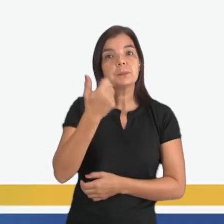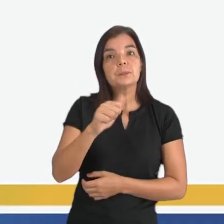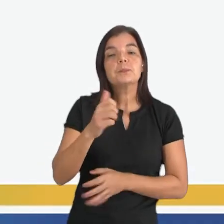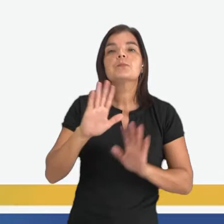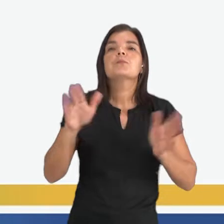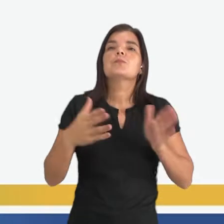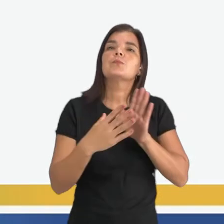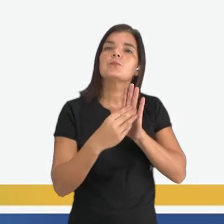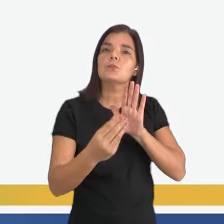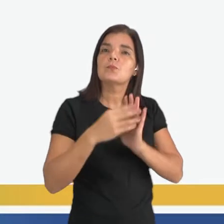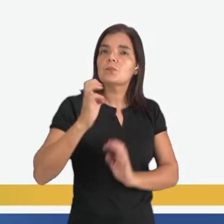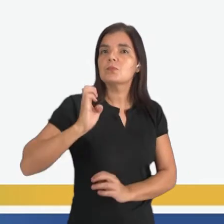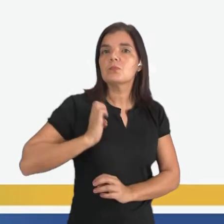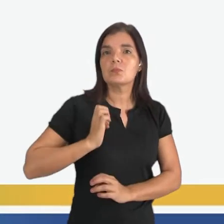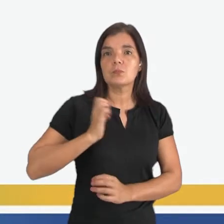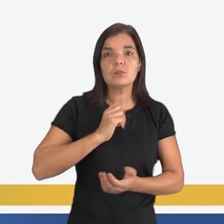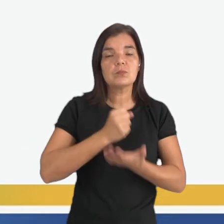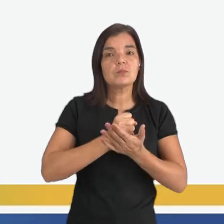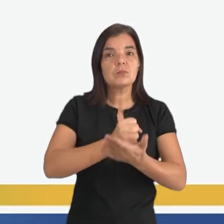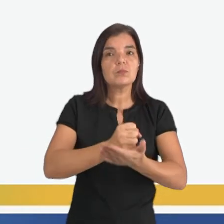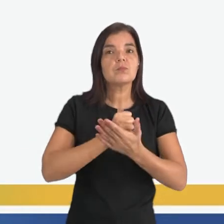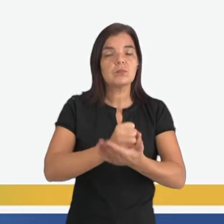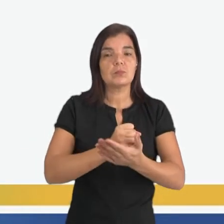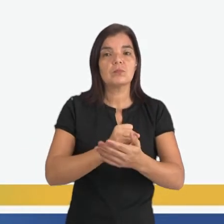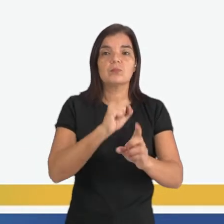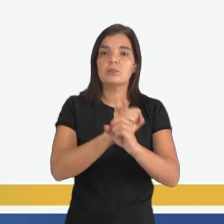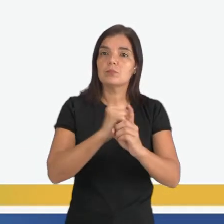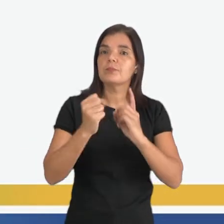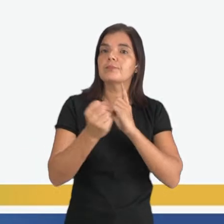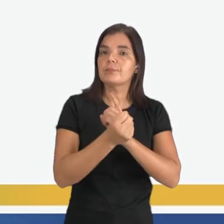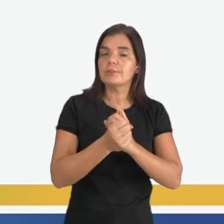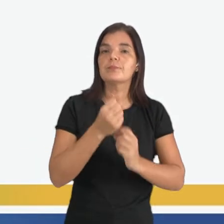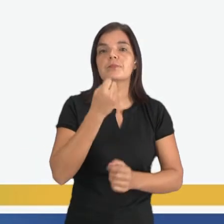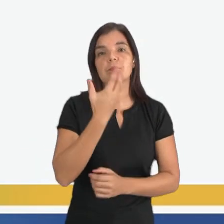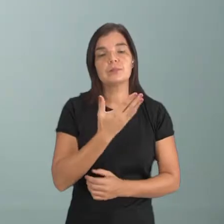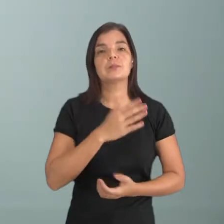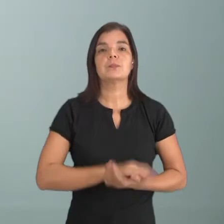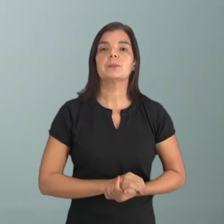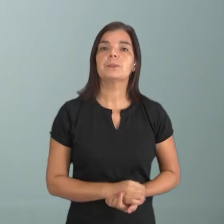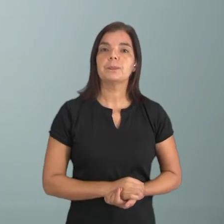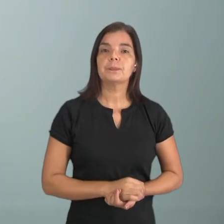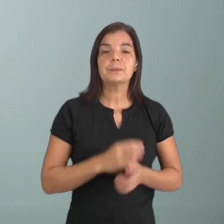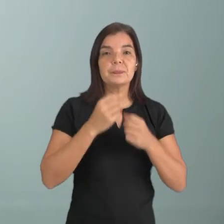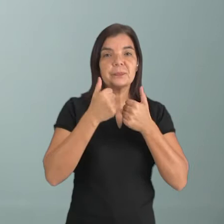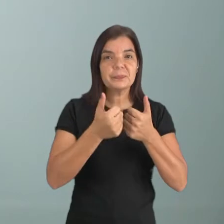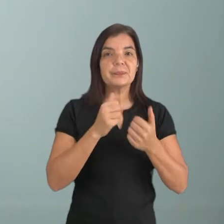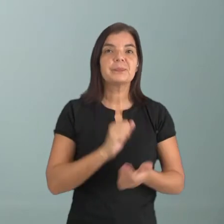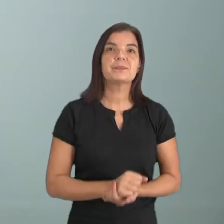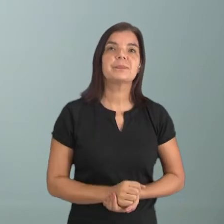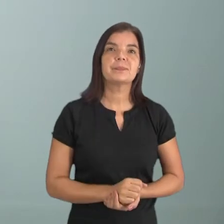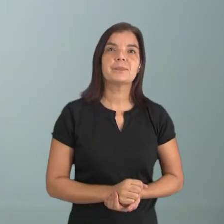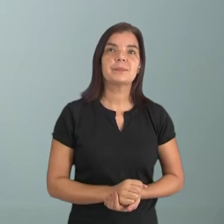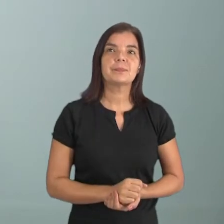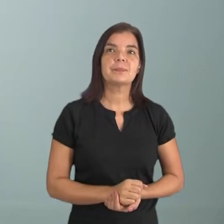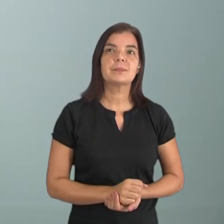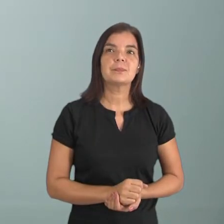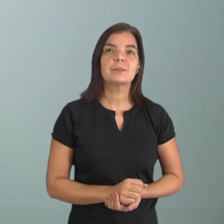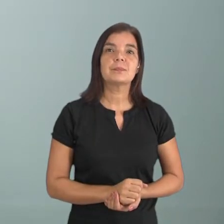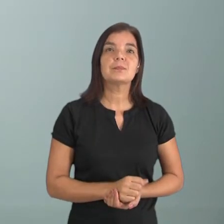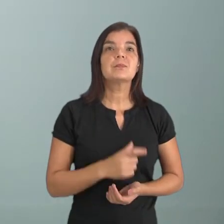o modelo ético e seu apoio restrito ao bem social. Tá bom, gente? Vamos